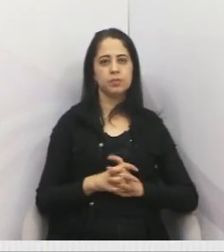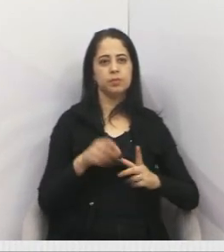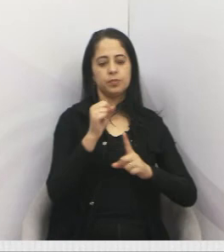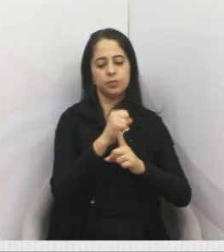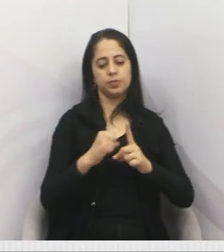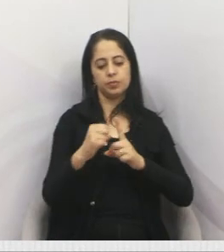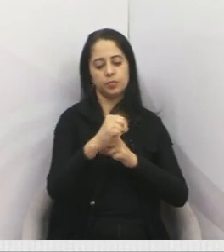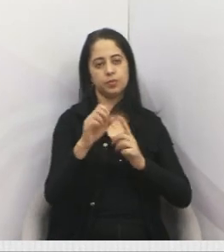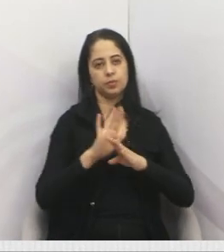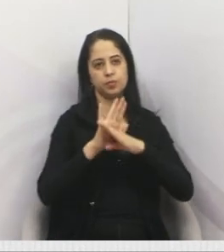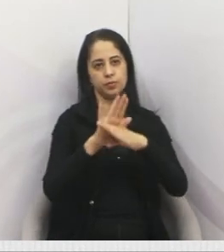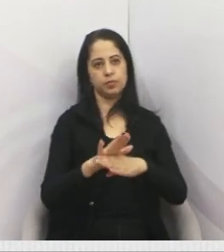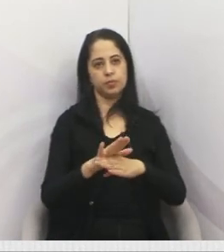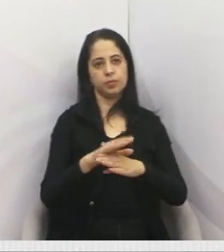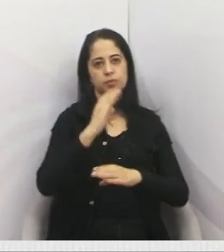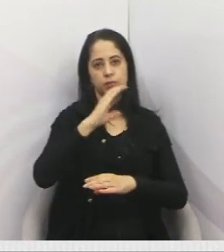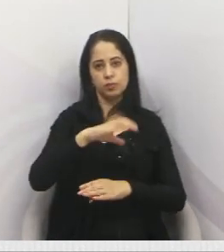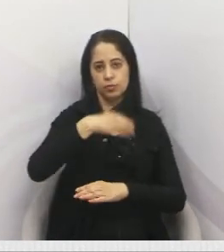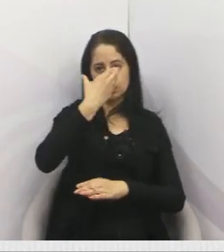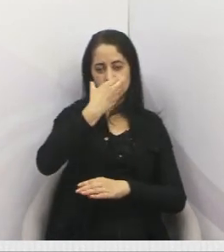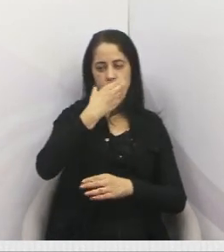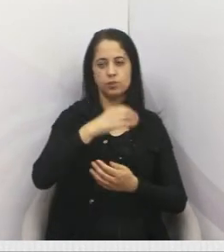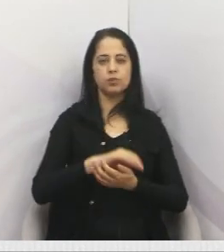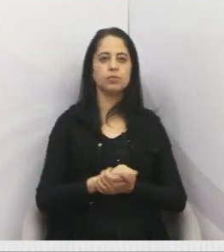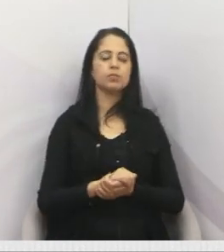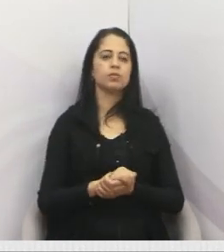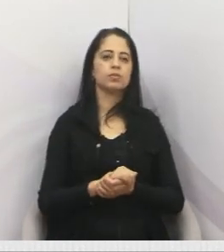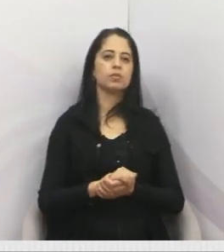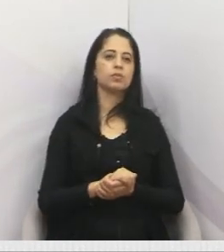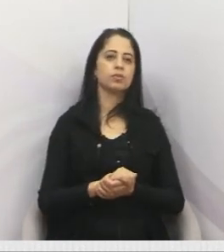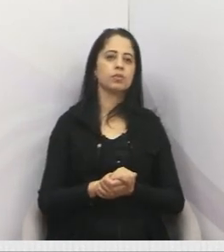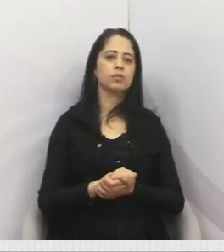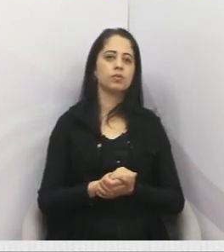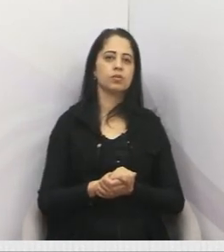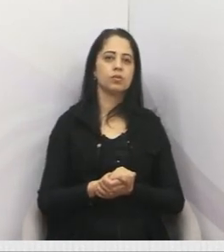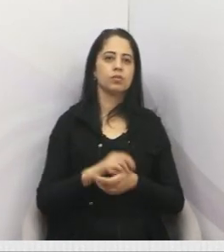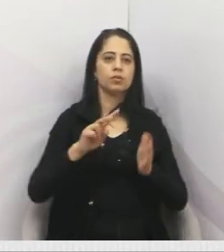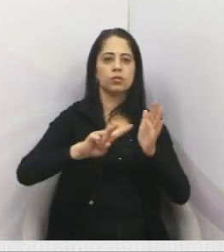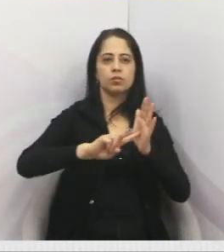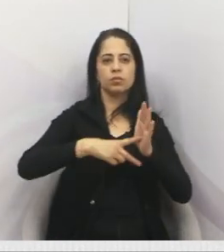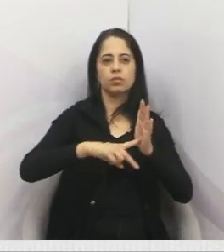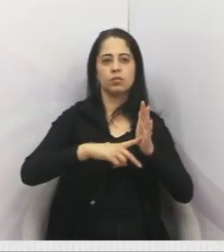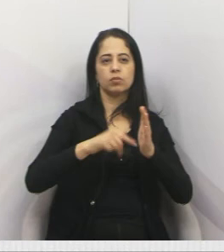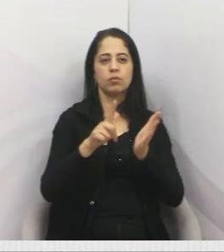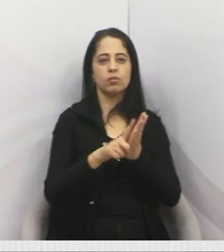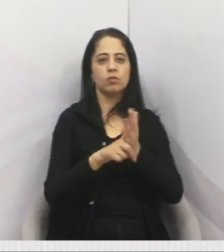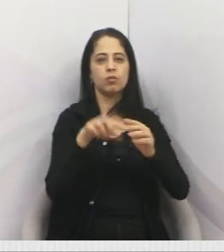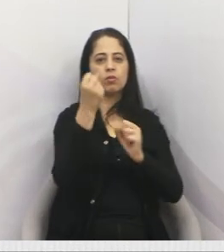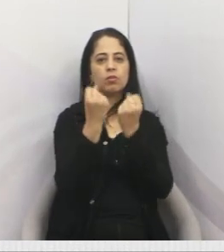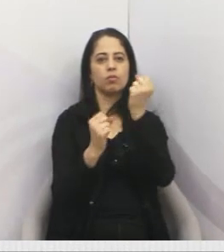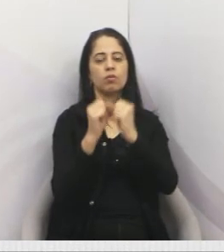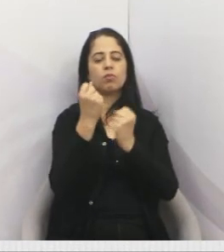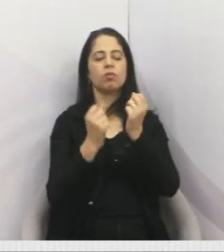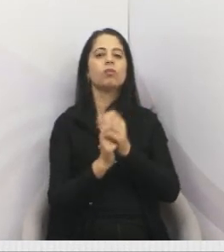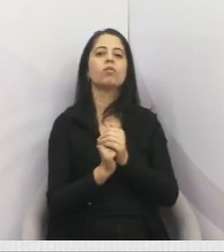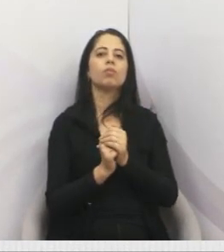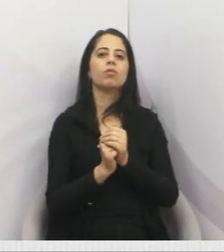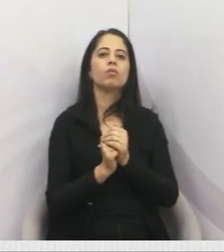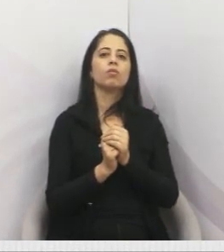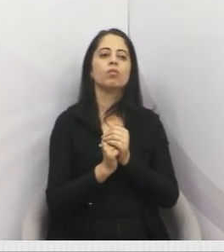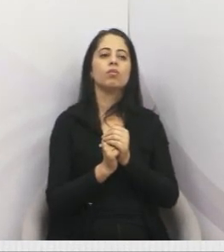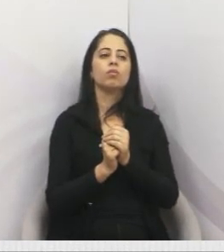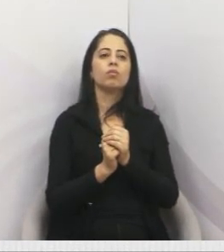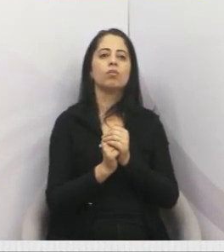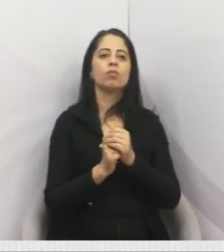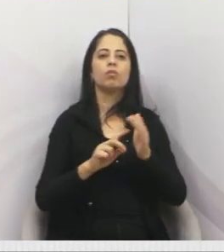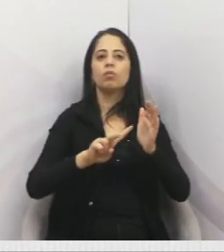Movimentos populares, moradores do Jardim Paraíso e Jardim Holanda, entidade de classe sindical, sindicatos papeleiros, empresas ou entidades